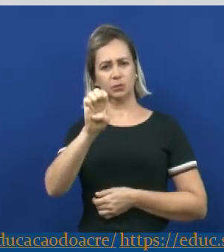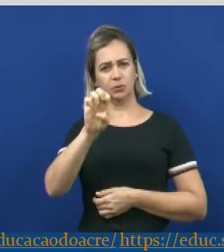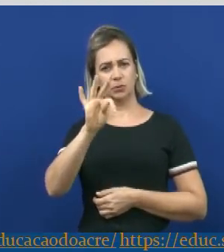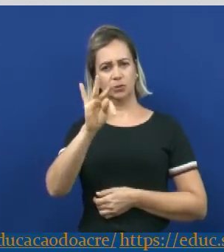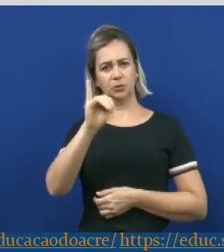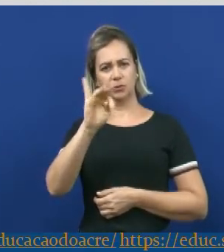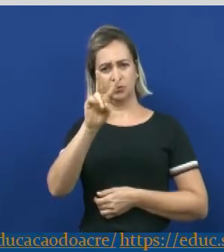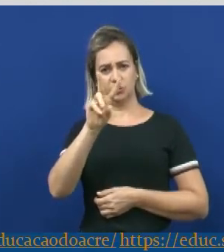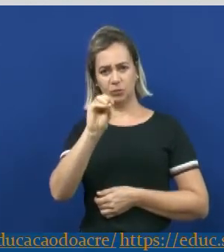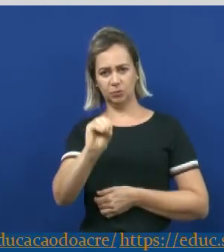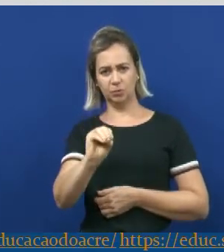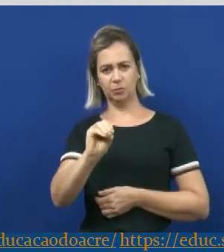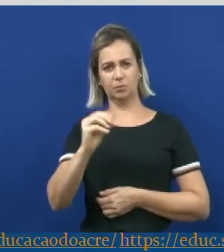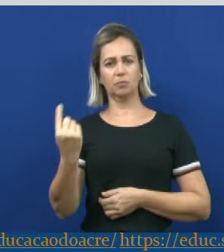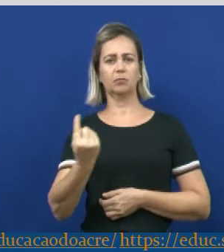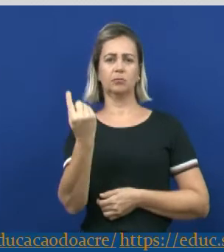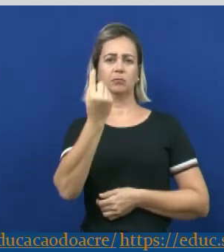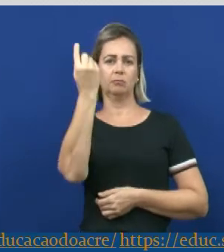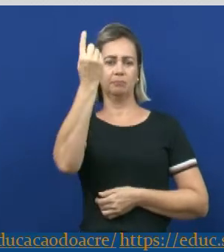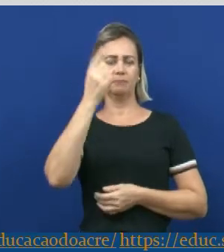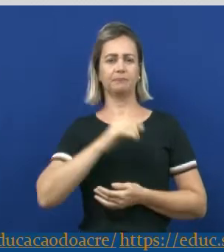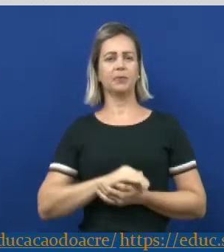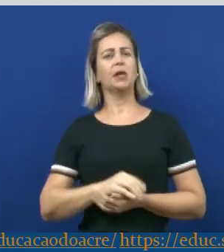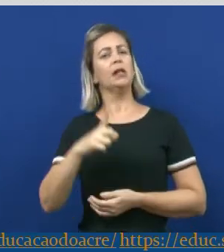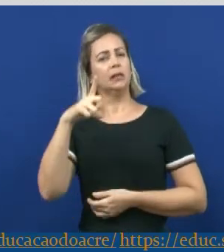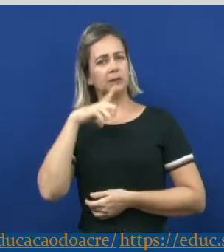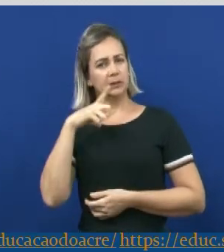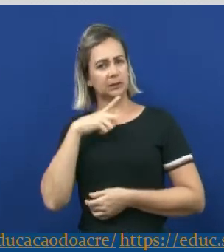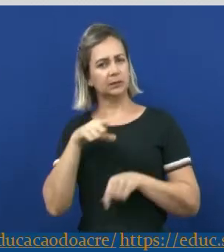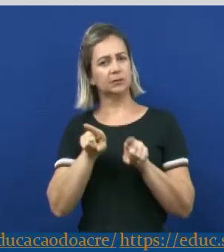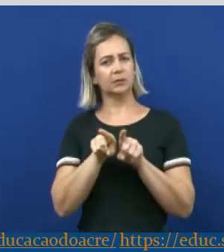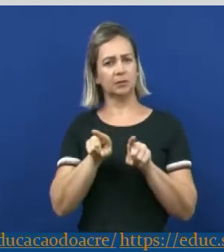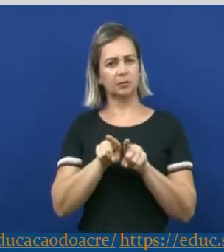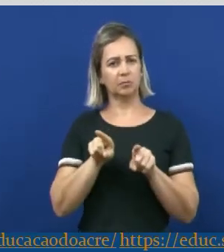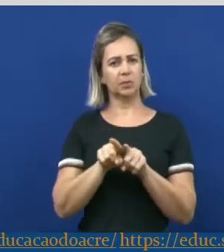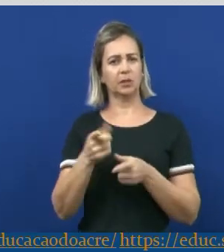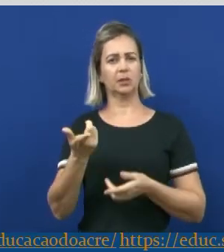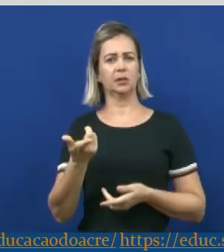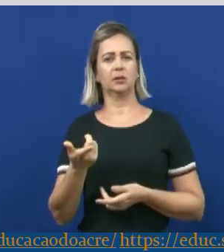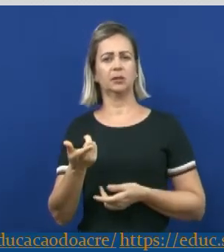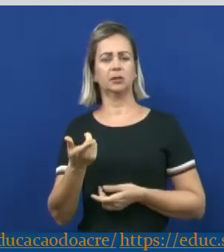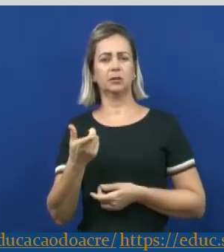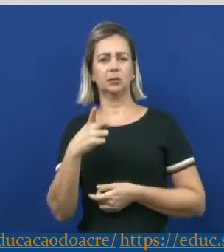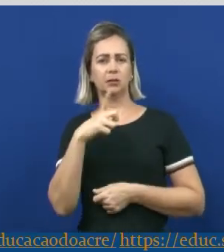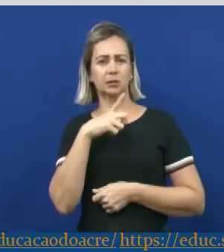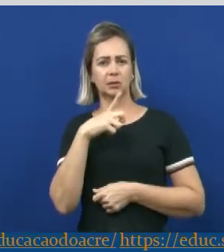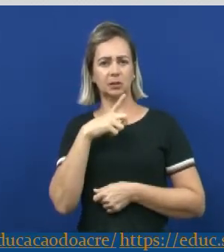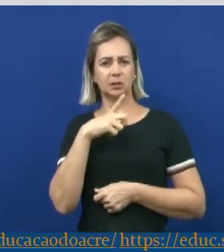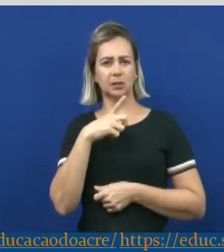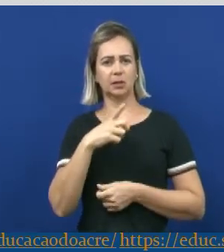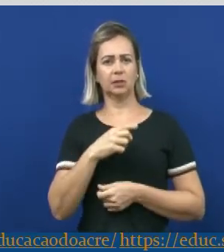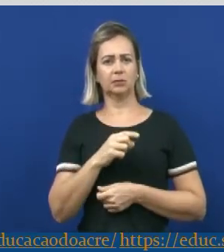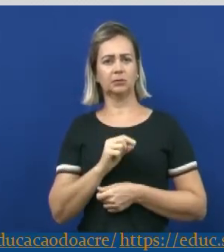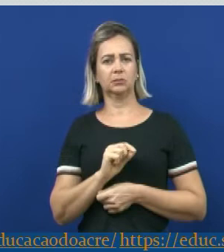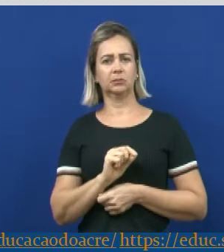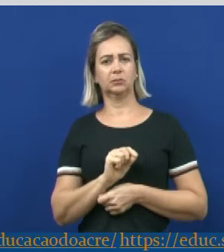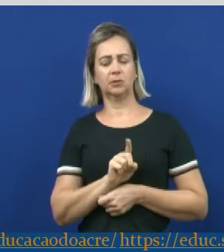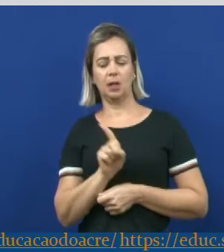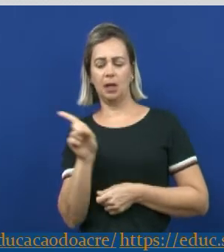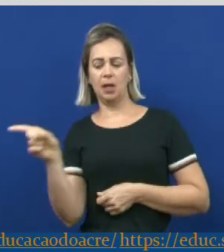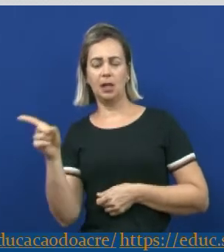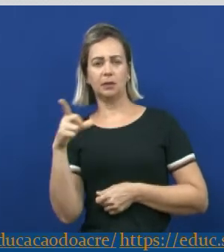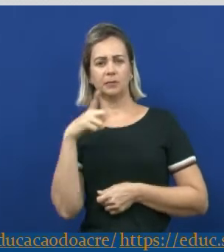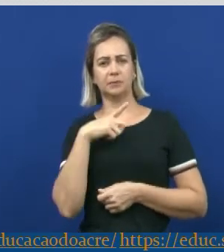Julio tiene ojos castaños, né? E nesse caso aí eu usei o verbo tener, né? Julio tiene, ele tiene